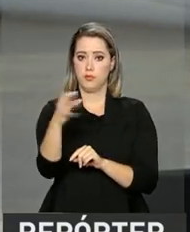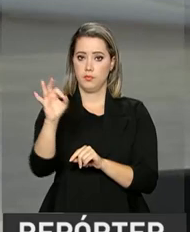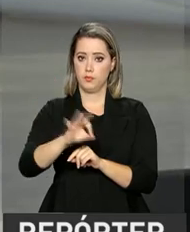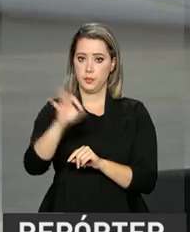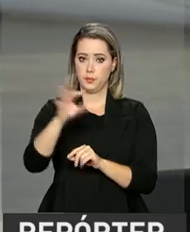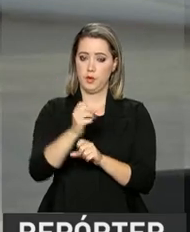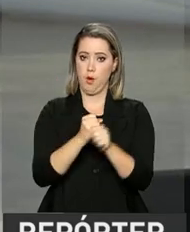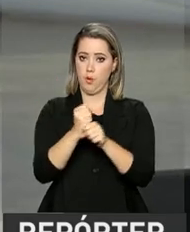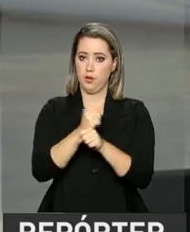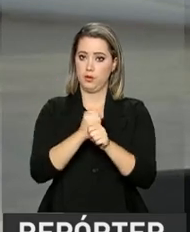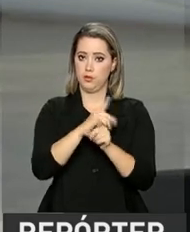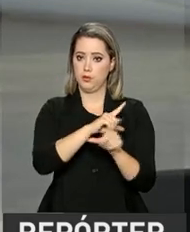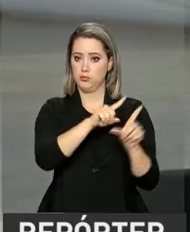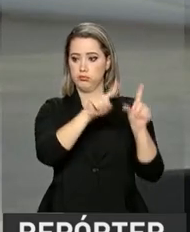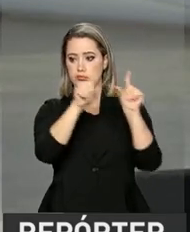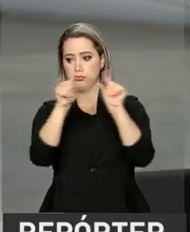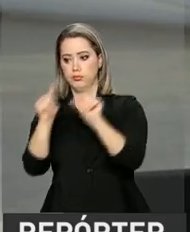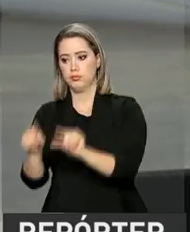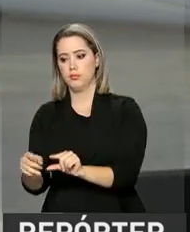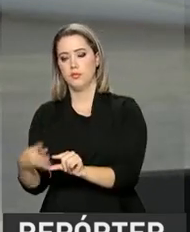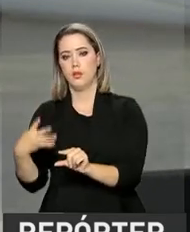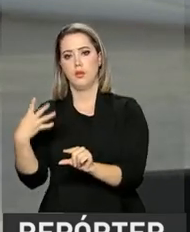490,3% ao ano para